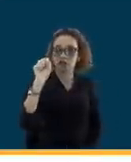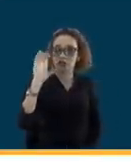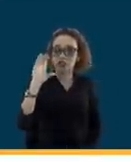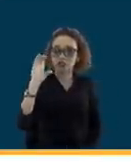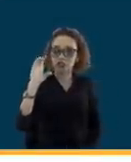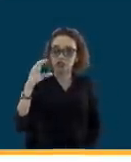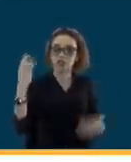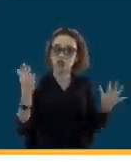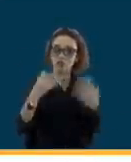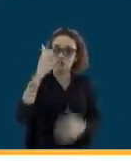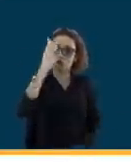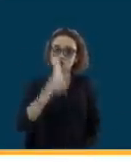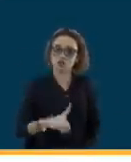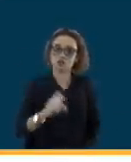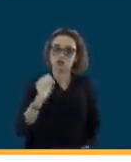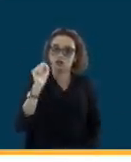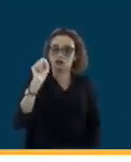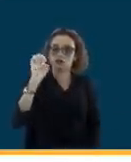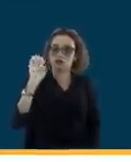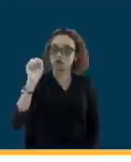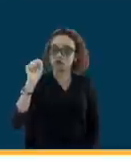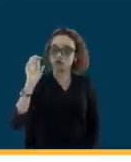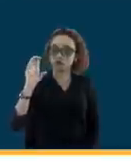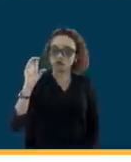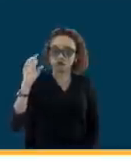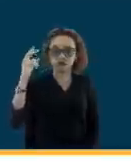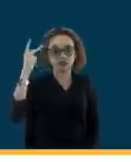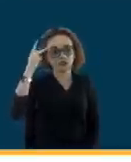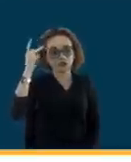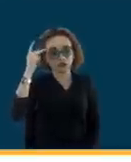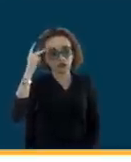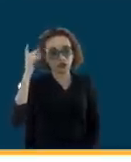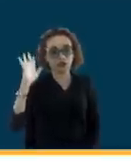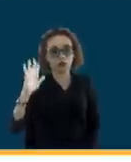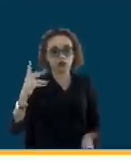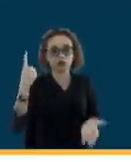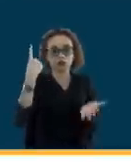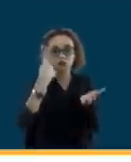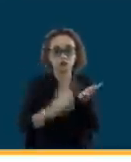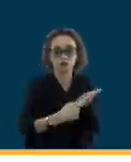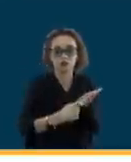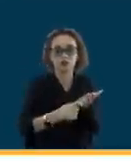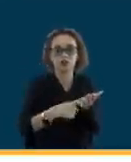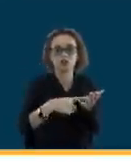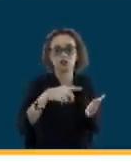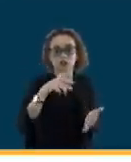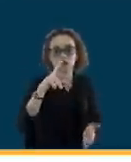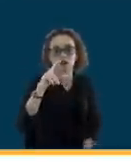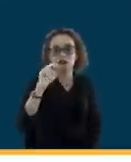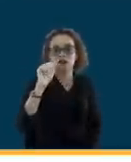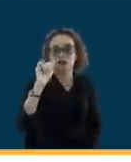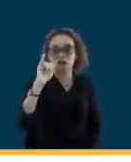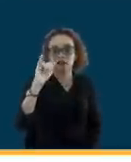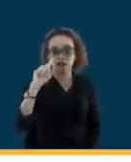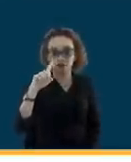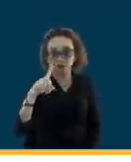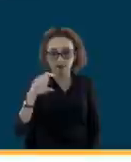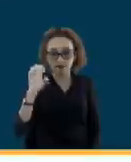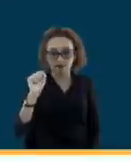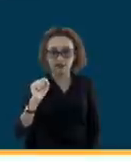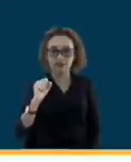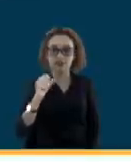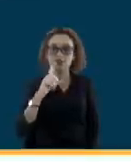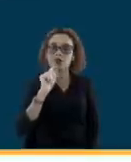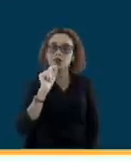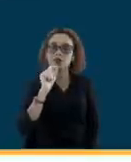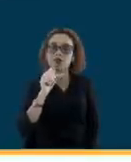Paulo. Mas eu tenho meu compromisso com as raízes do Brasil, da chamada Velha Província, que é o estado